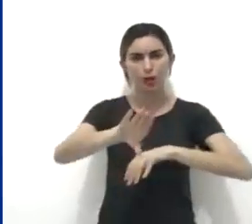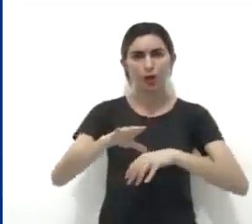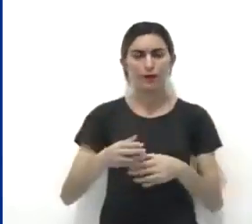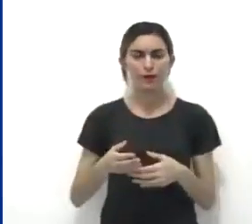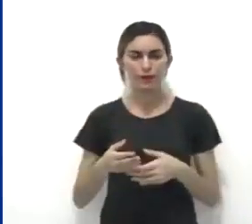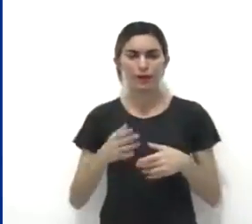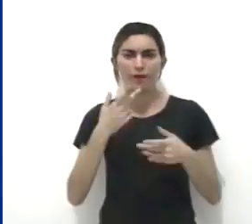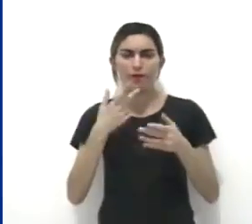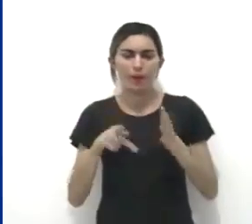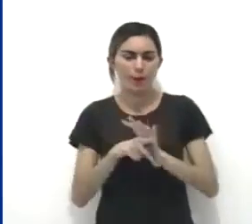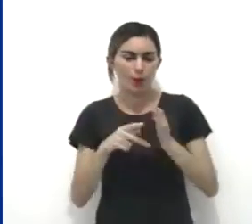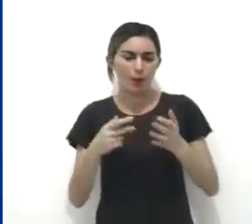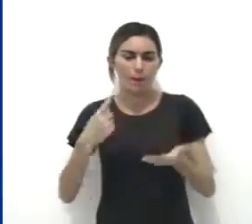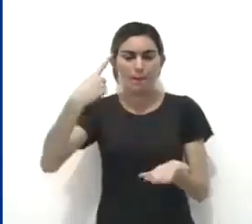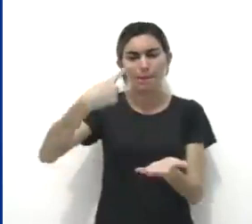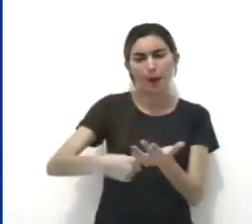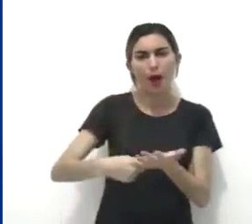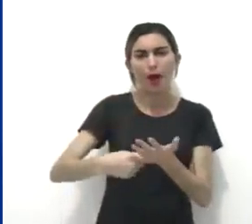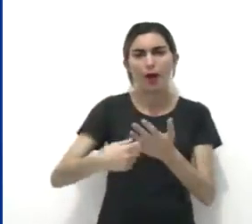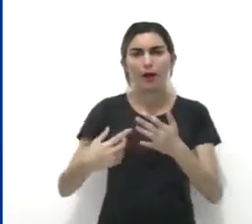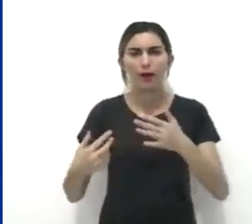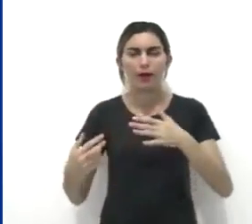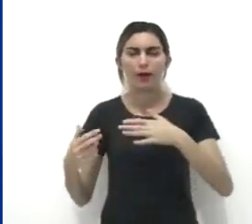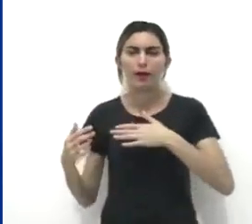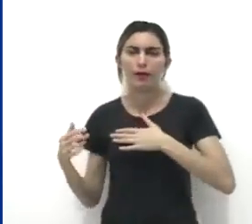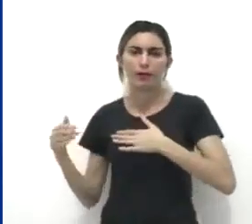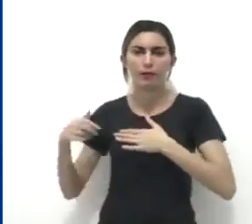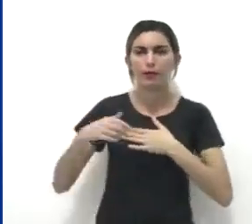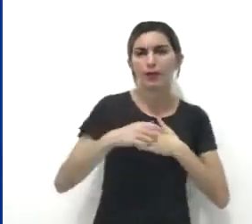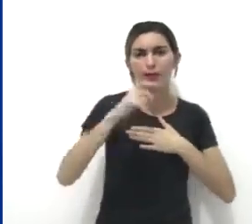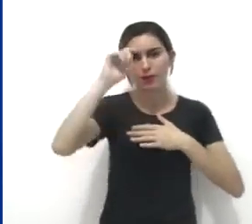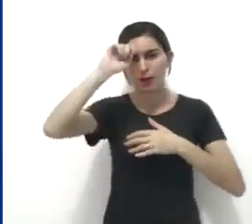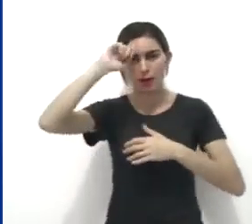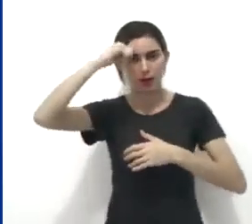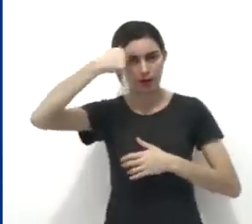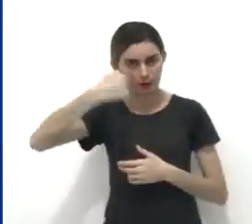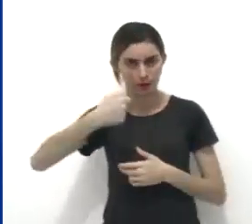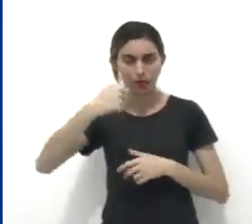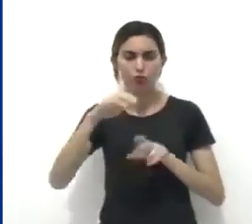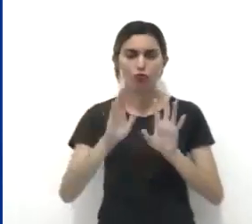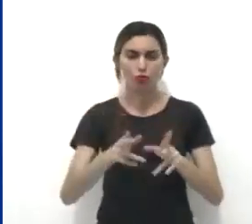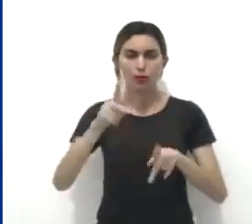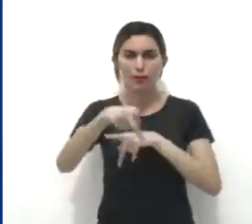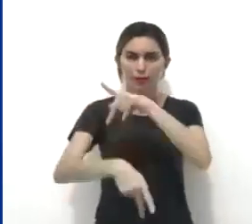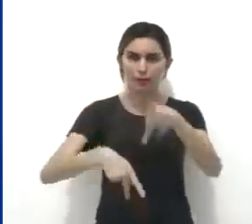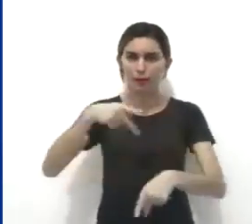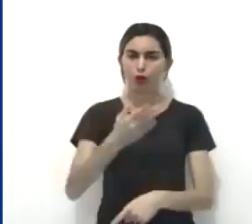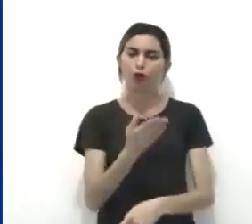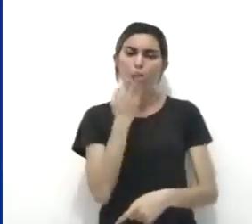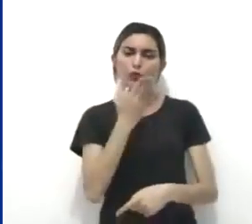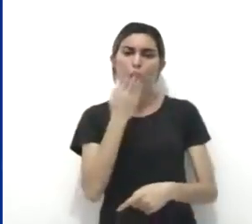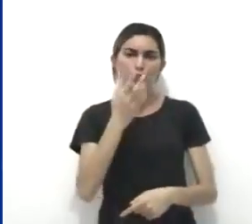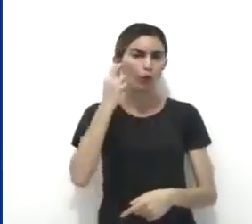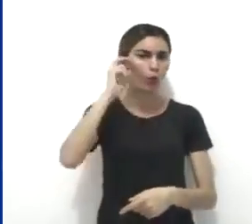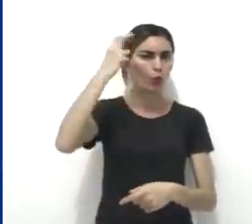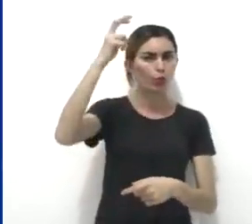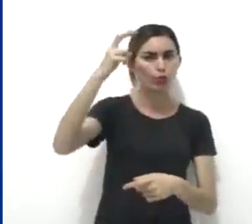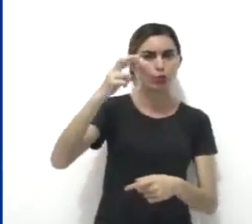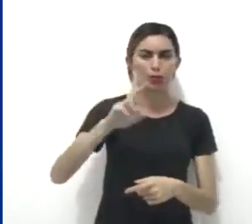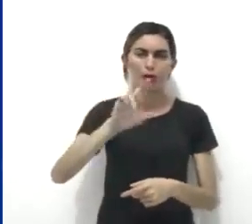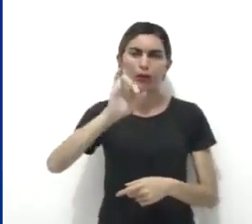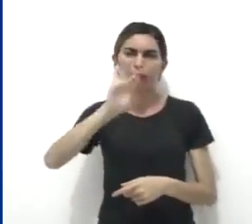a fertilidade como marca das danças tribais africanas. Já os povos nativos, com sua cultura